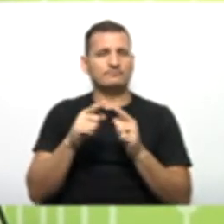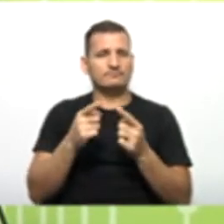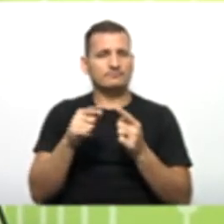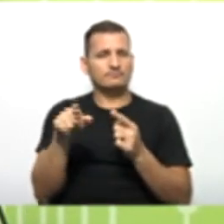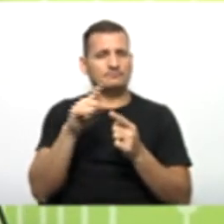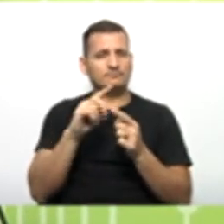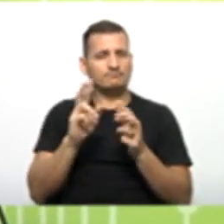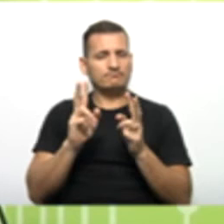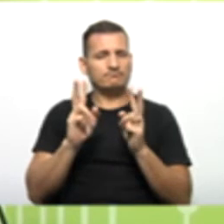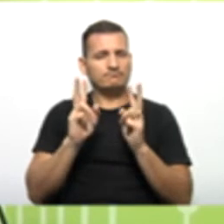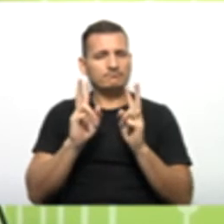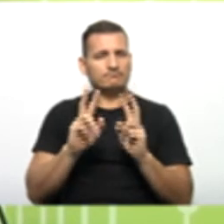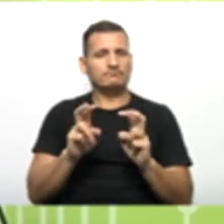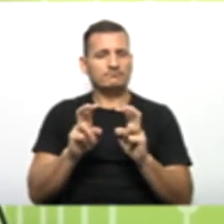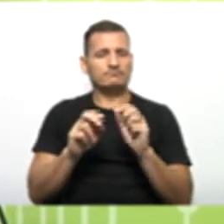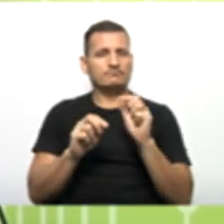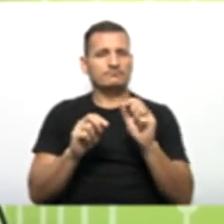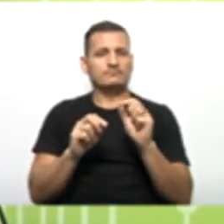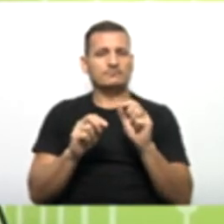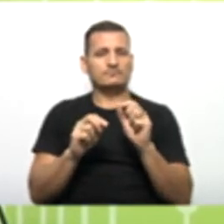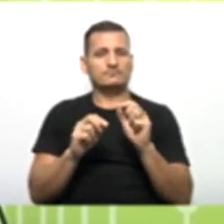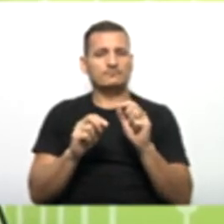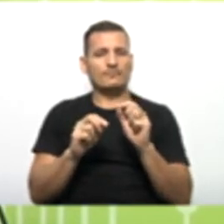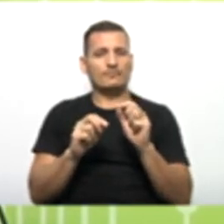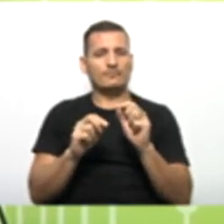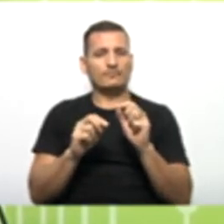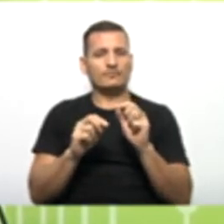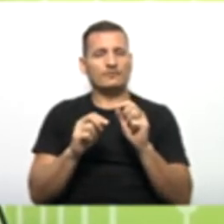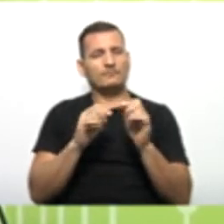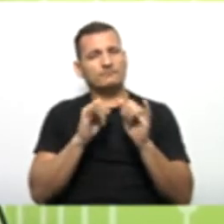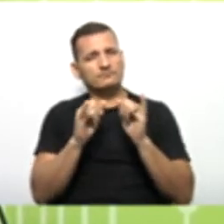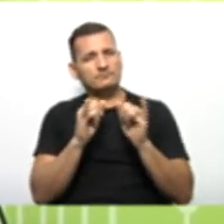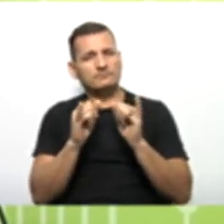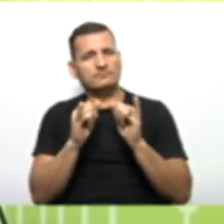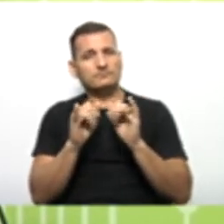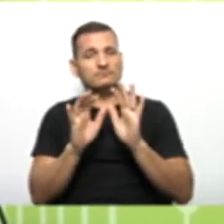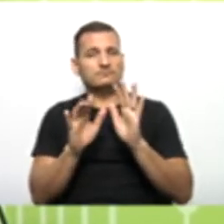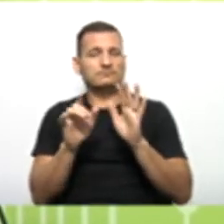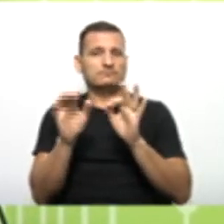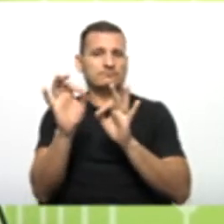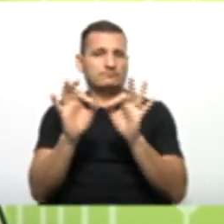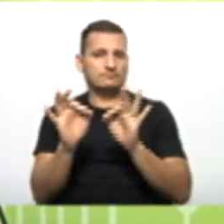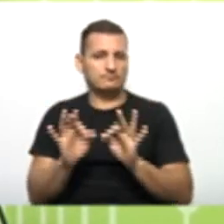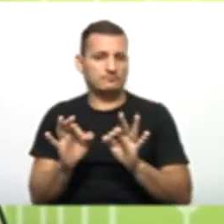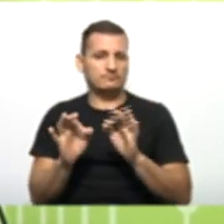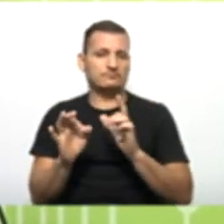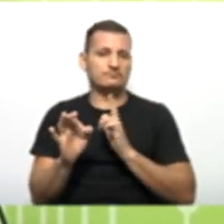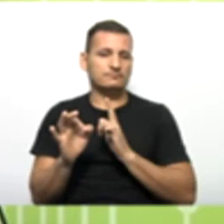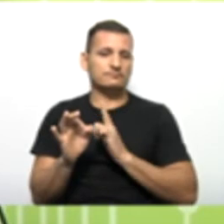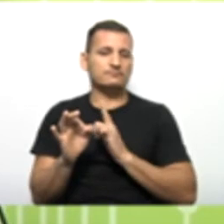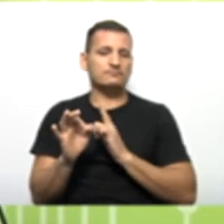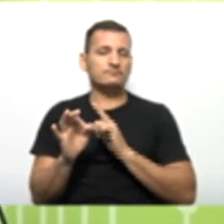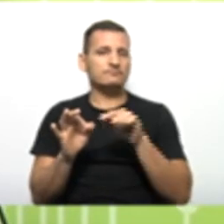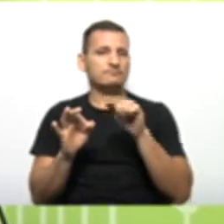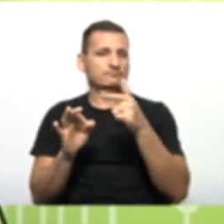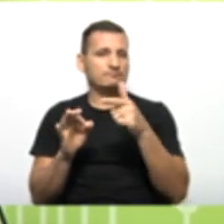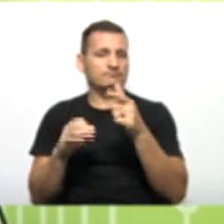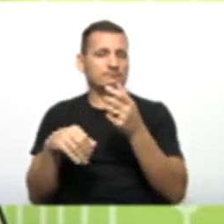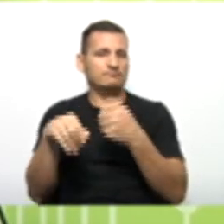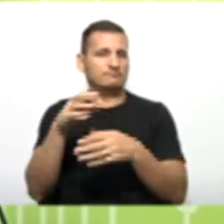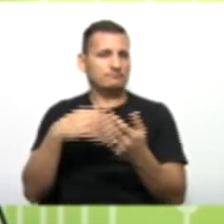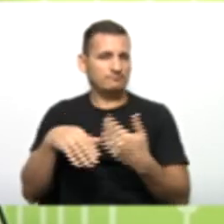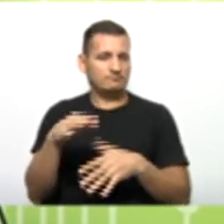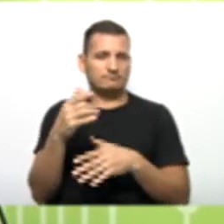vão perceber ao longo que é informação demais mas é organizado está não tá tá bagunçado como